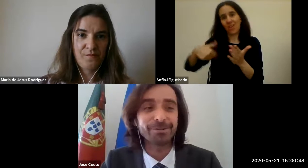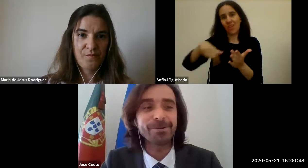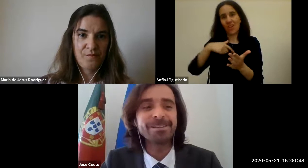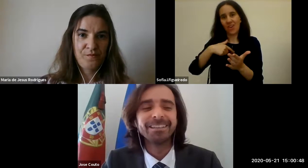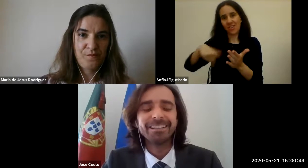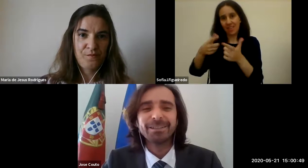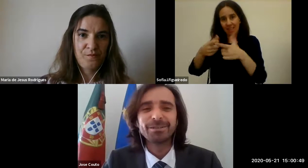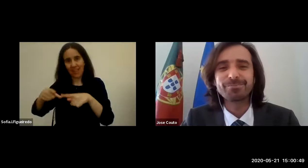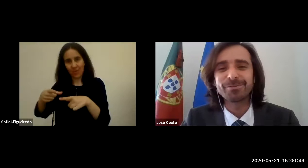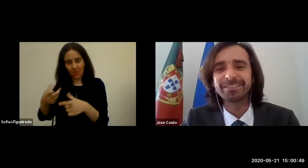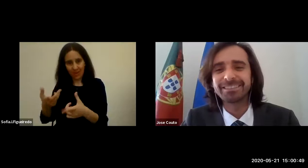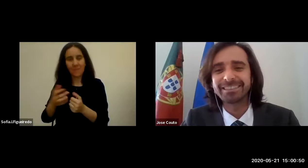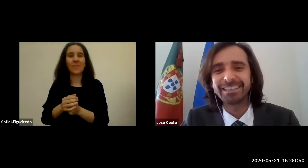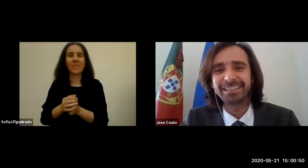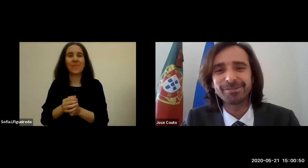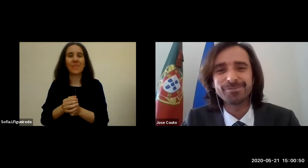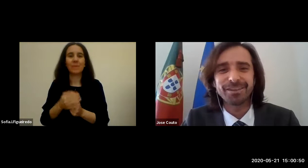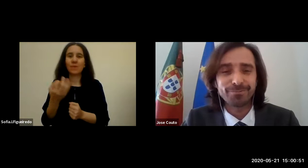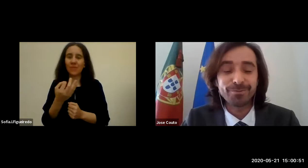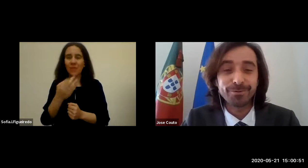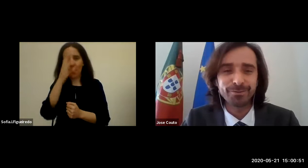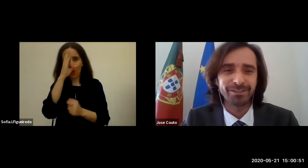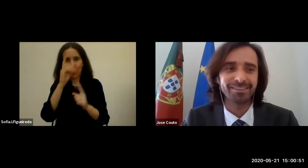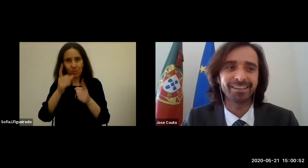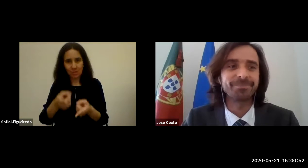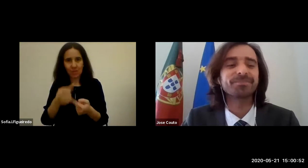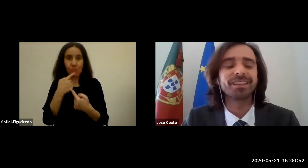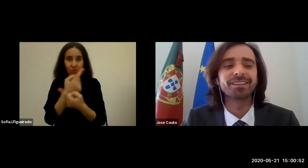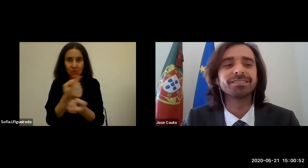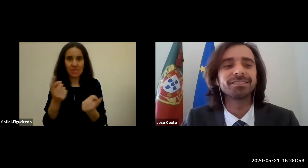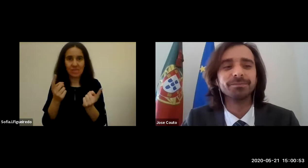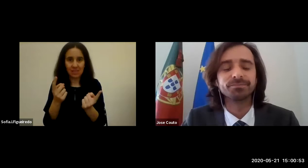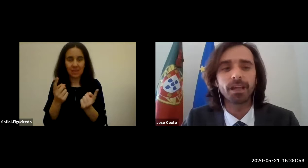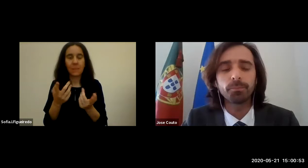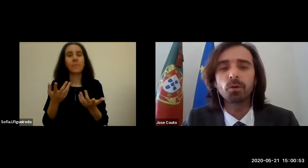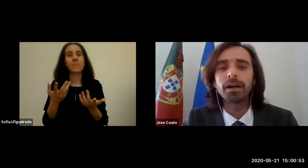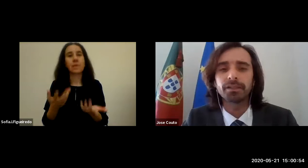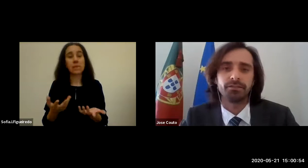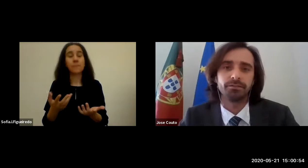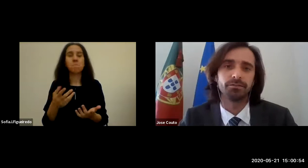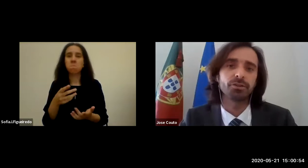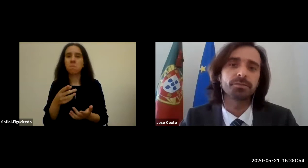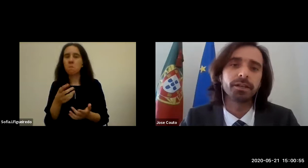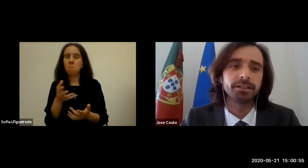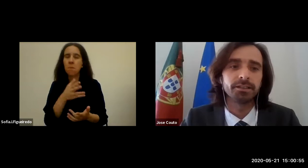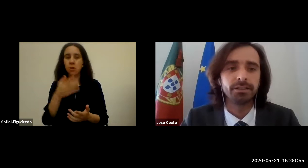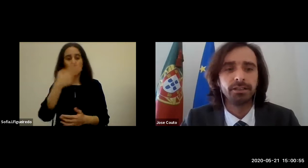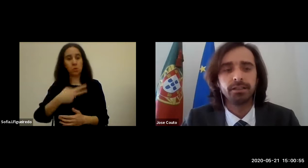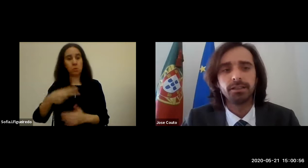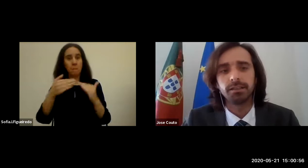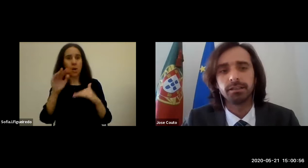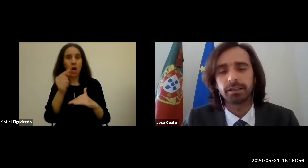nossa língua. E, portanto, queria começar por vos dizer que em pouco mais de 2